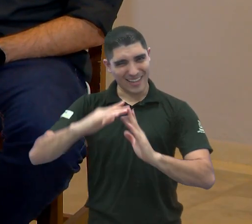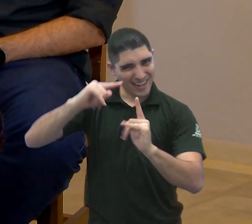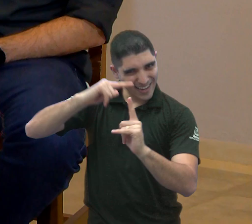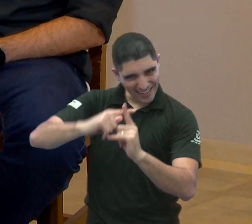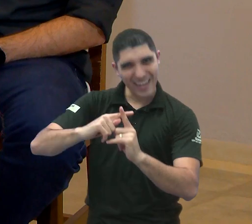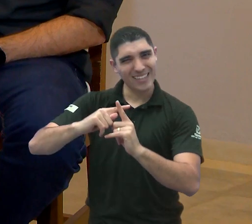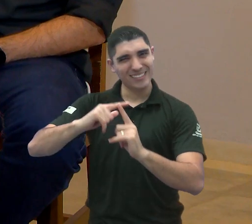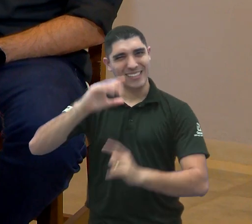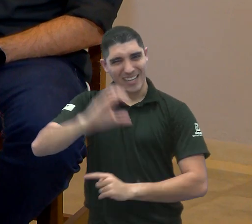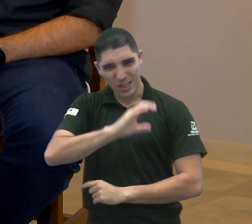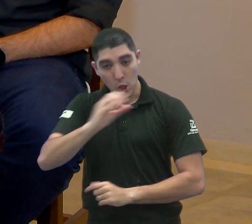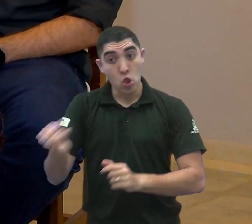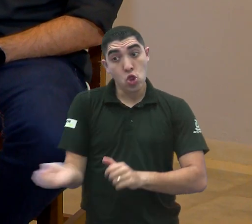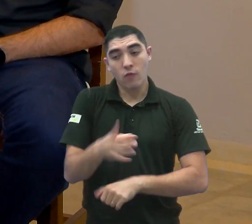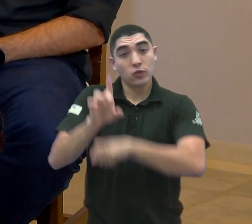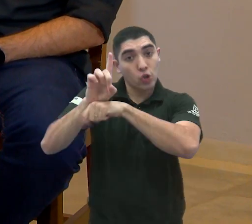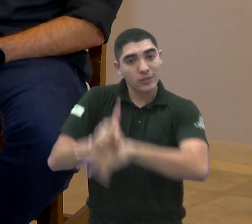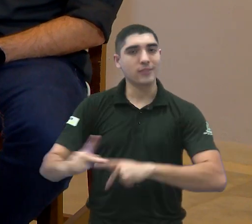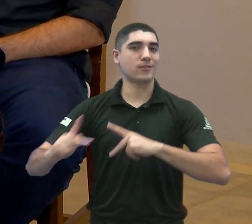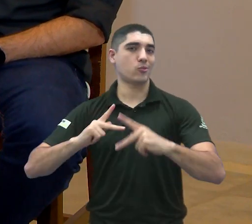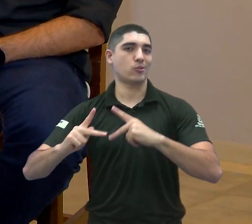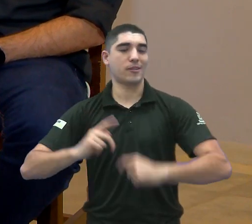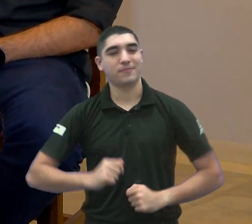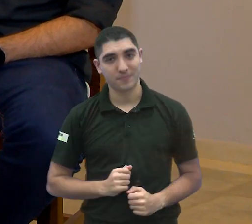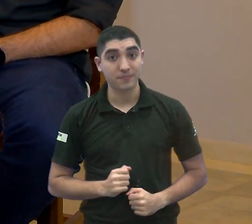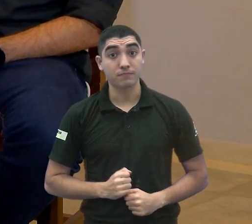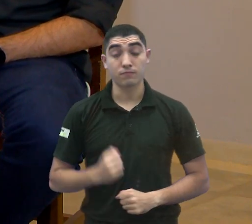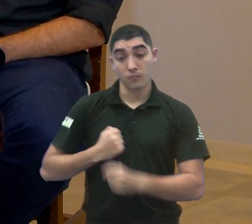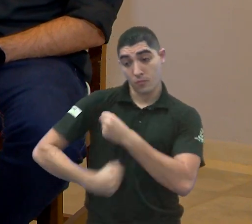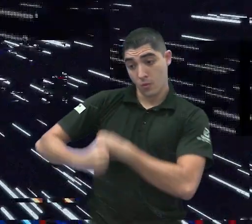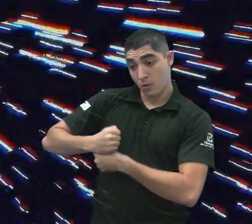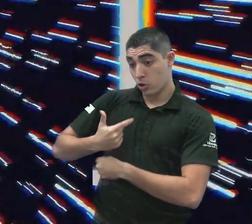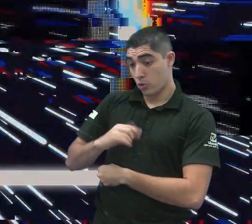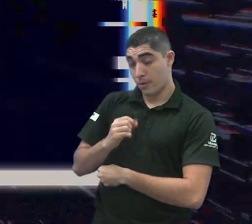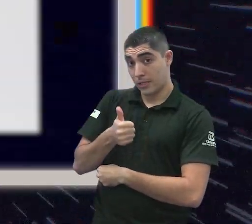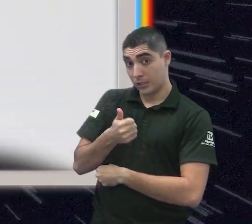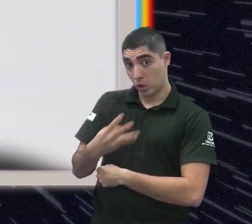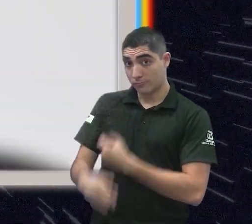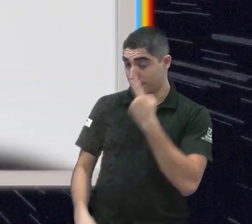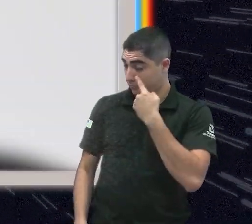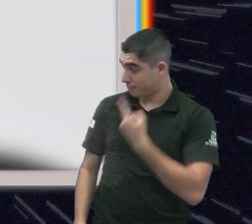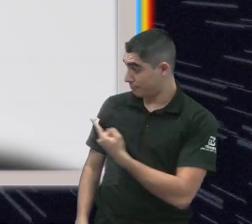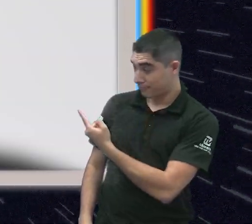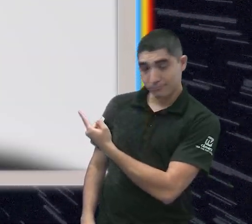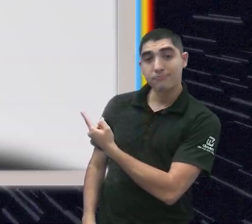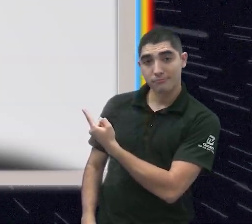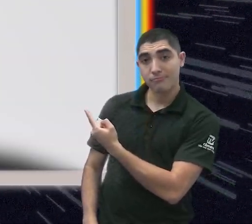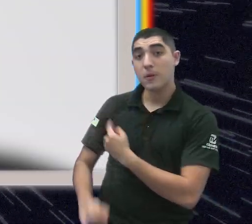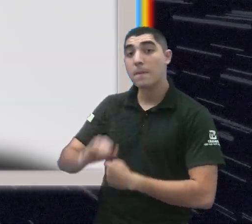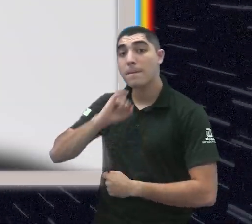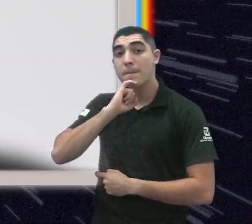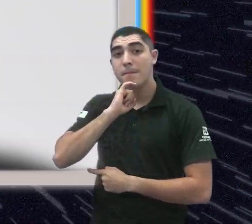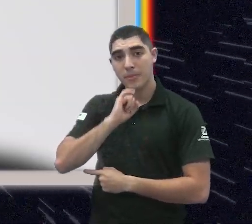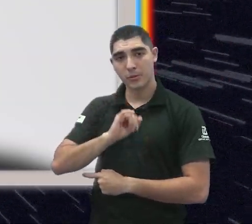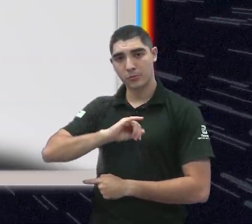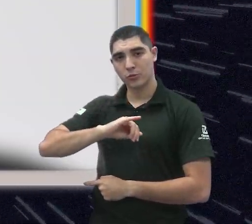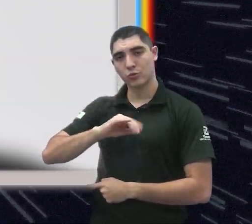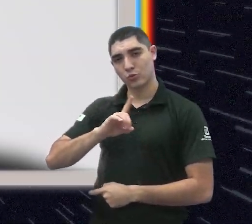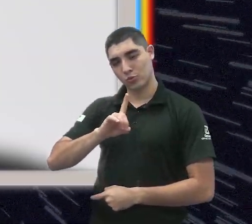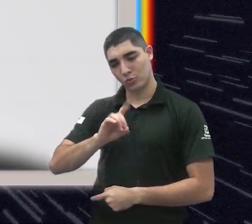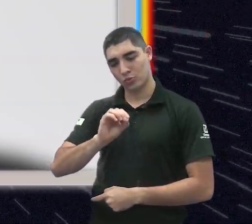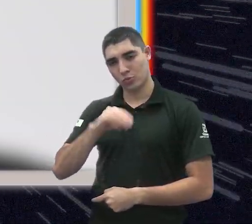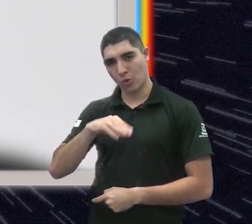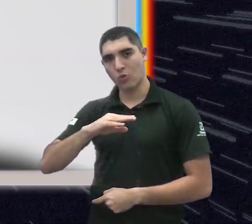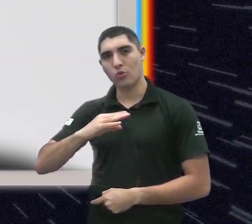então, de fato, funcionando a Diocese de São José dos Campos. Desde 2014, Dom José Valmor